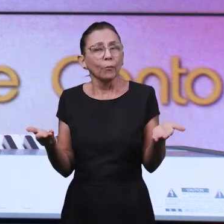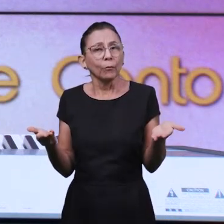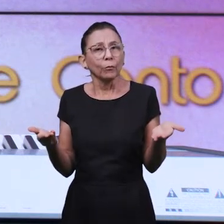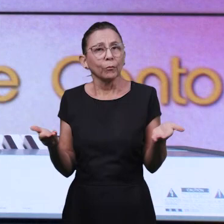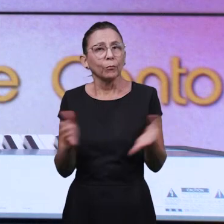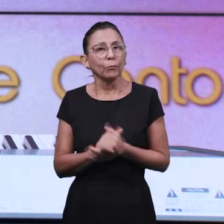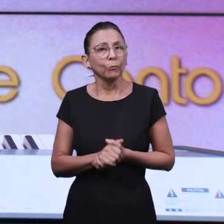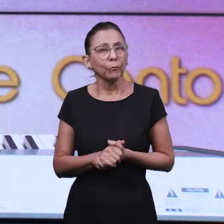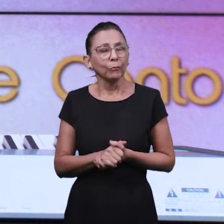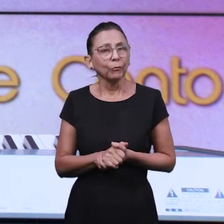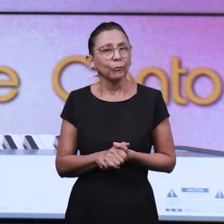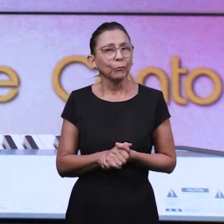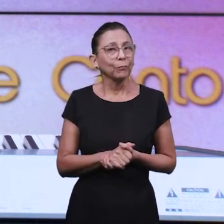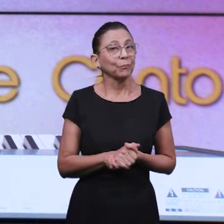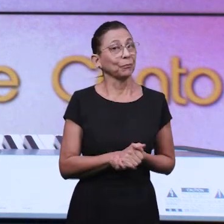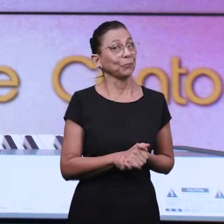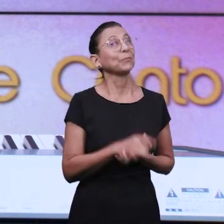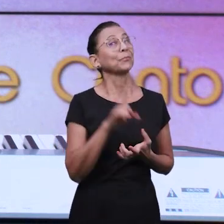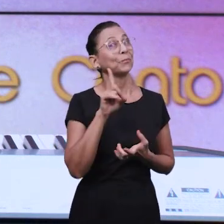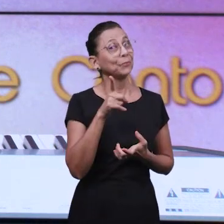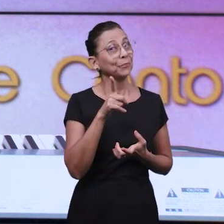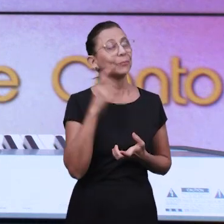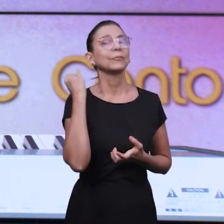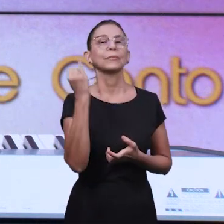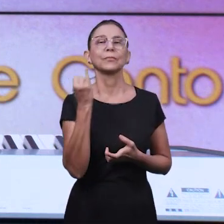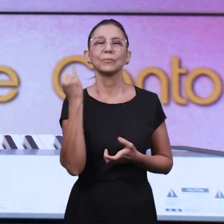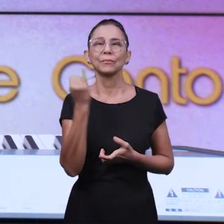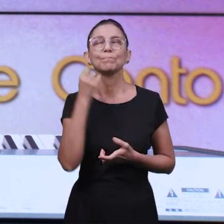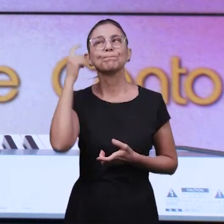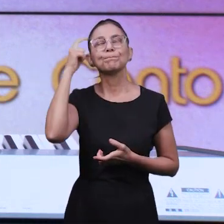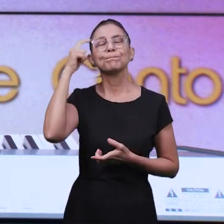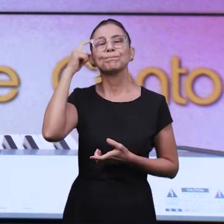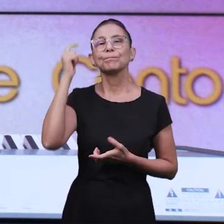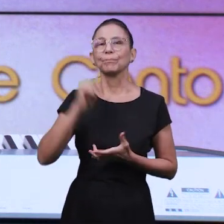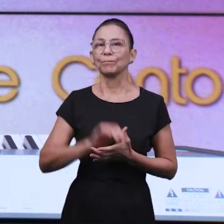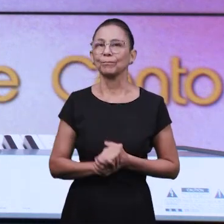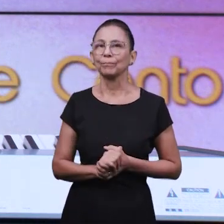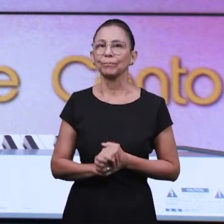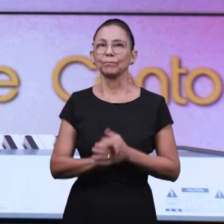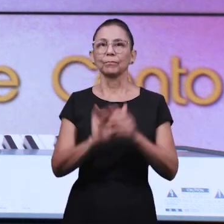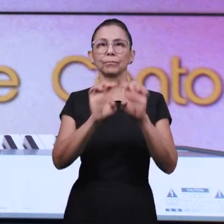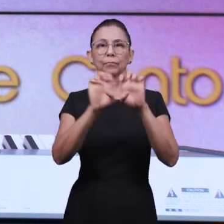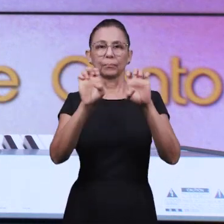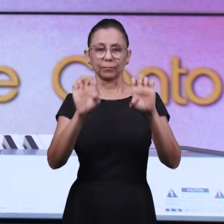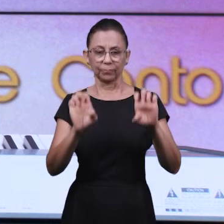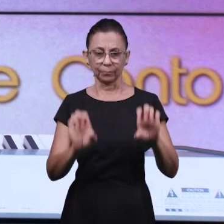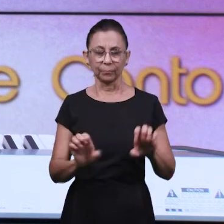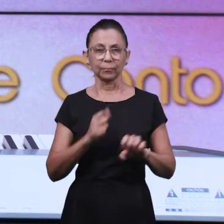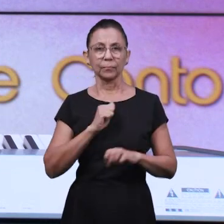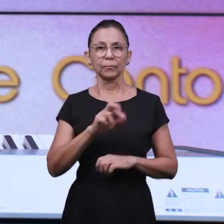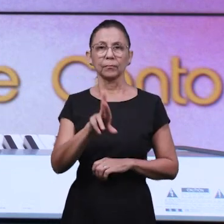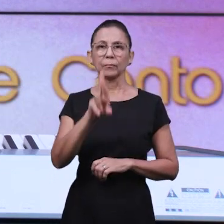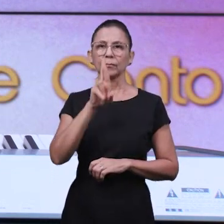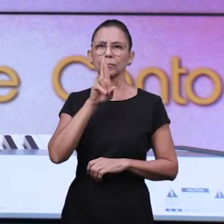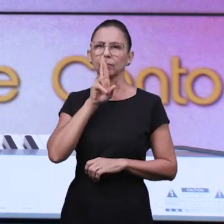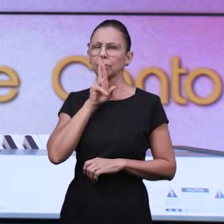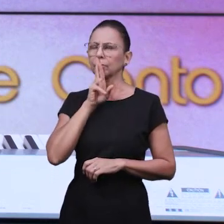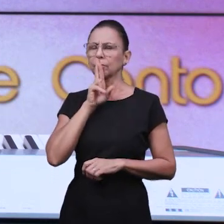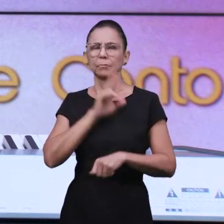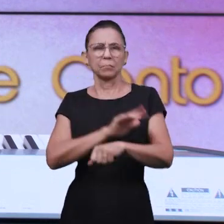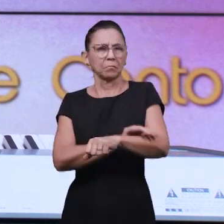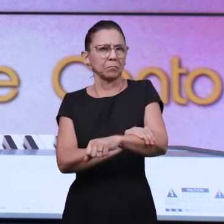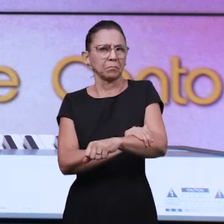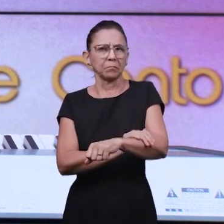temos neste momento? Porque é importante pensar que toda a minha estrutura respiratória, minha